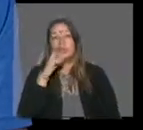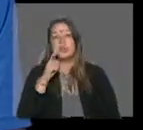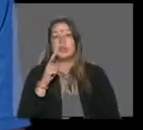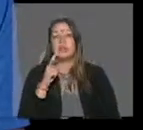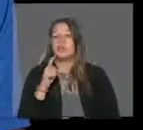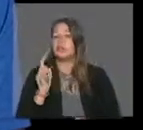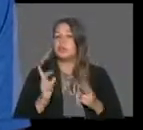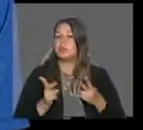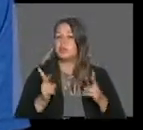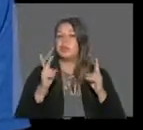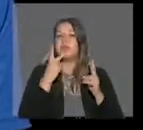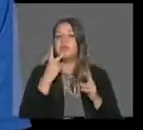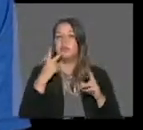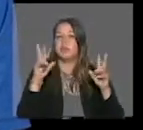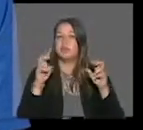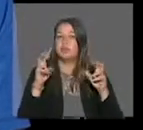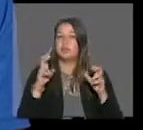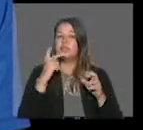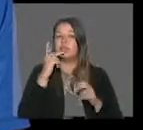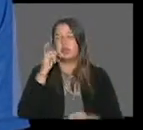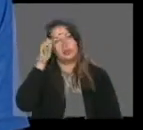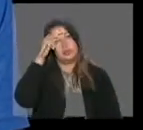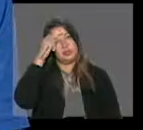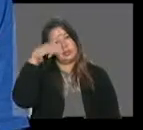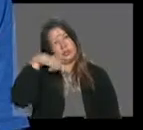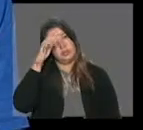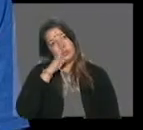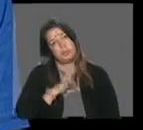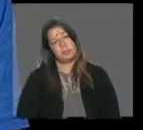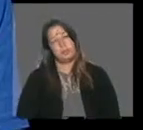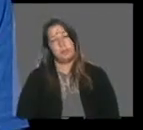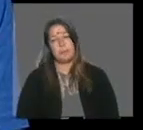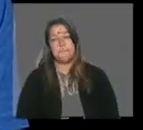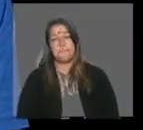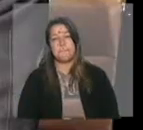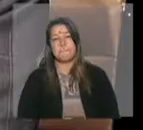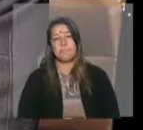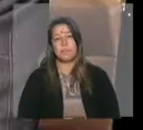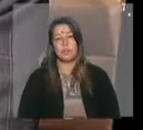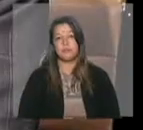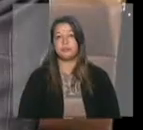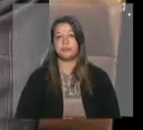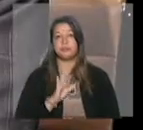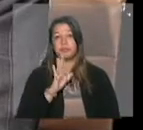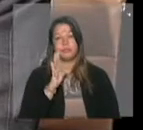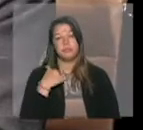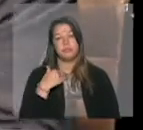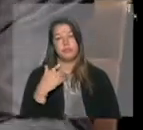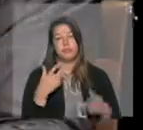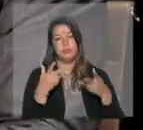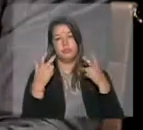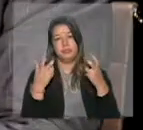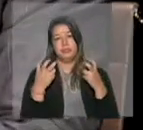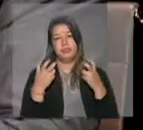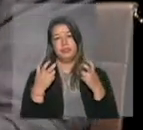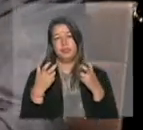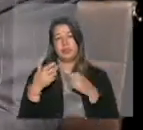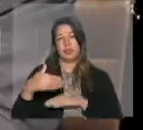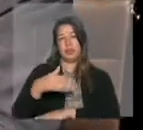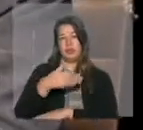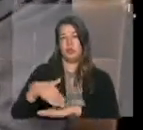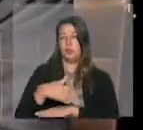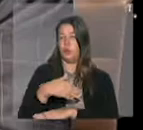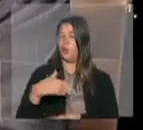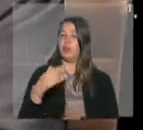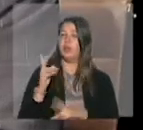acaba permeando os assuntos quando a gente fala da questão do negro no Brasil. Então, mas a gente percebe que a rua